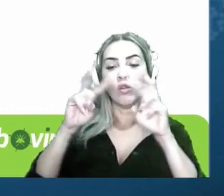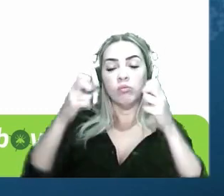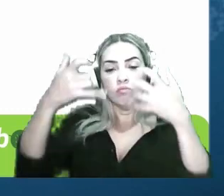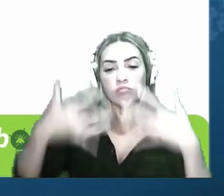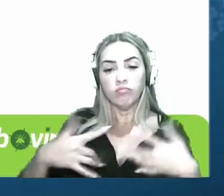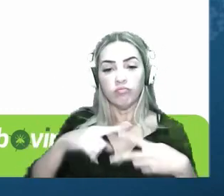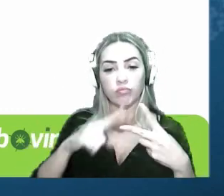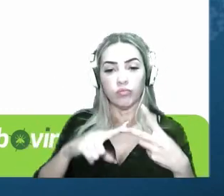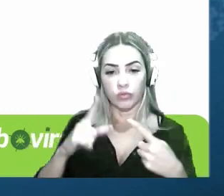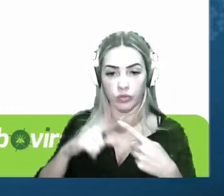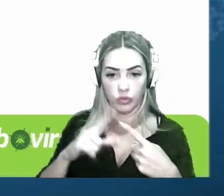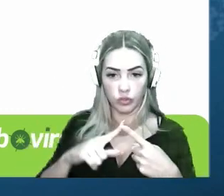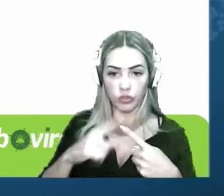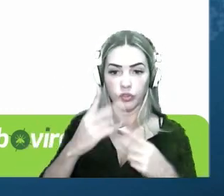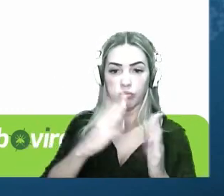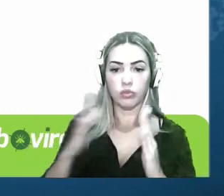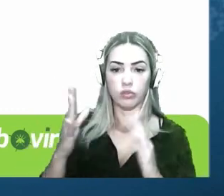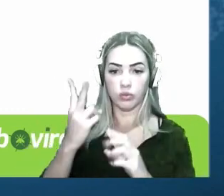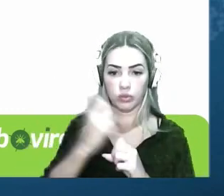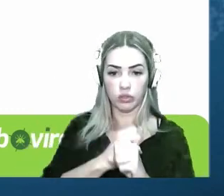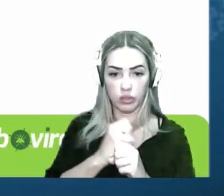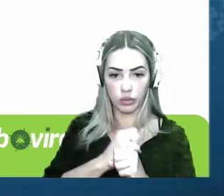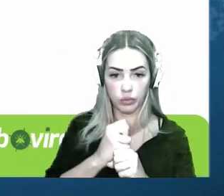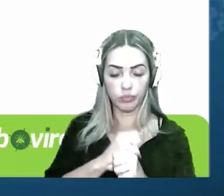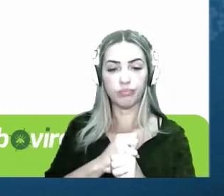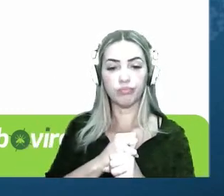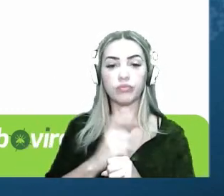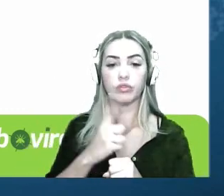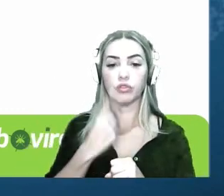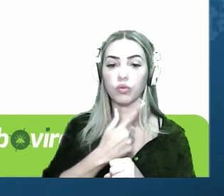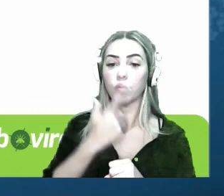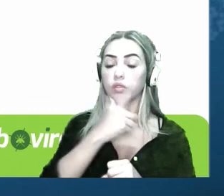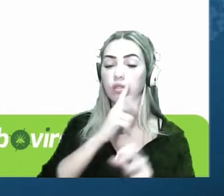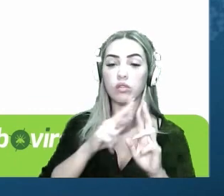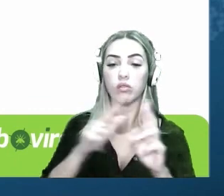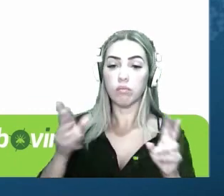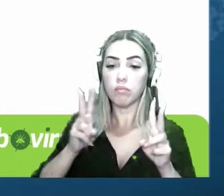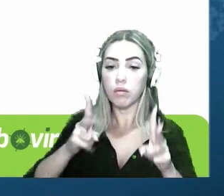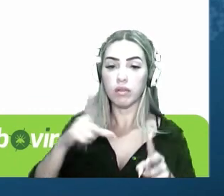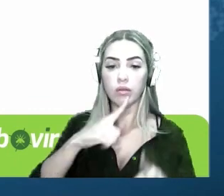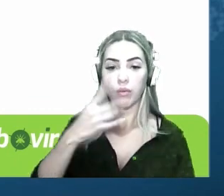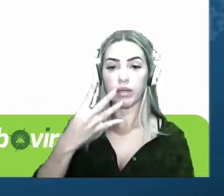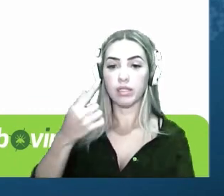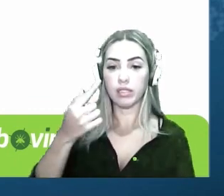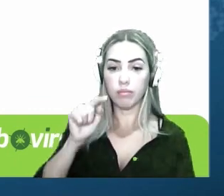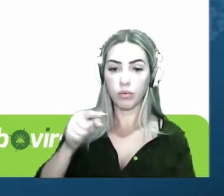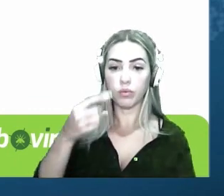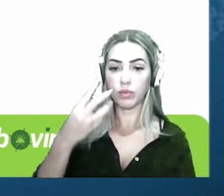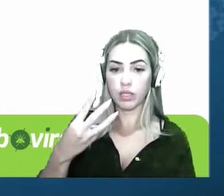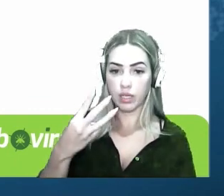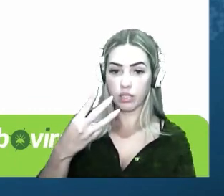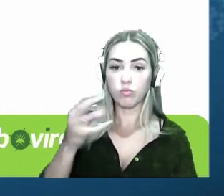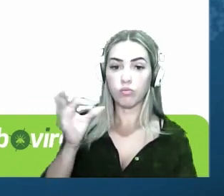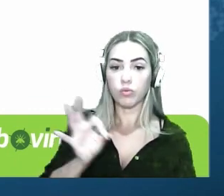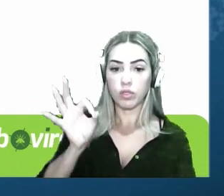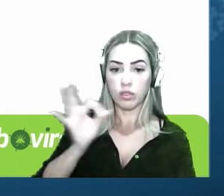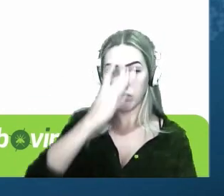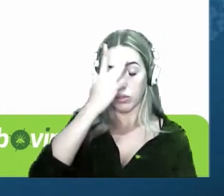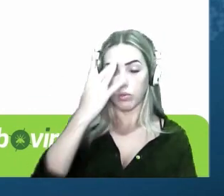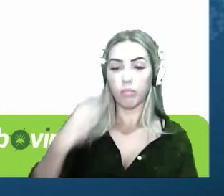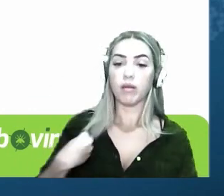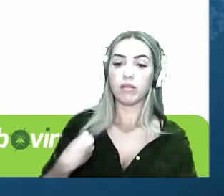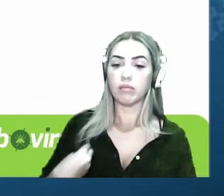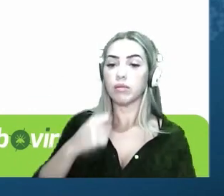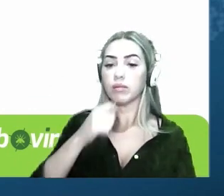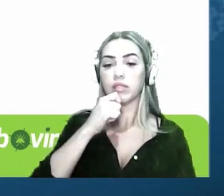nos primeiros 2 anos. E a gente conseguiu esses resultados, mesmo tendo 47,3%, né, dos participantes sem exposição